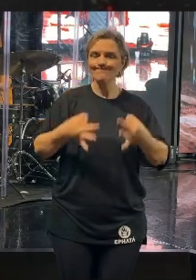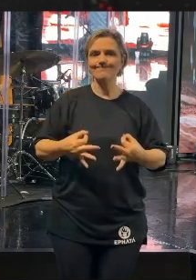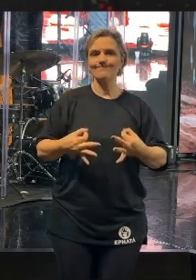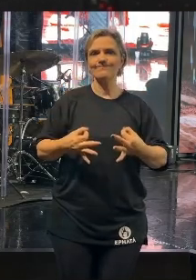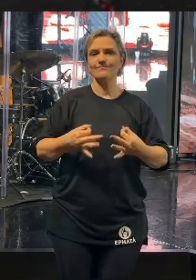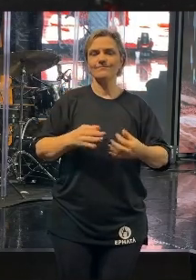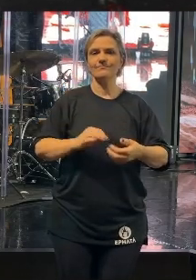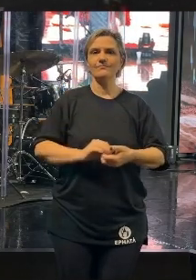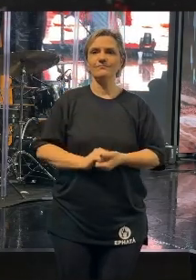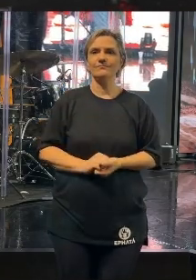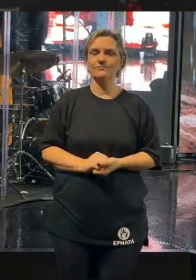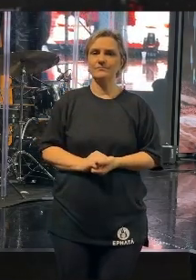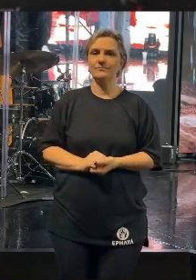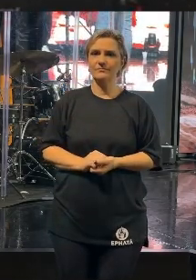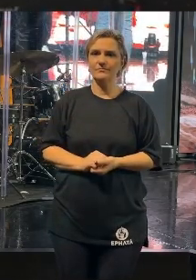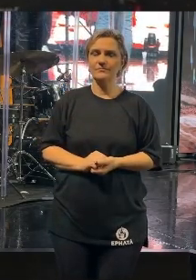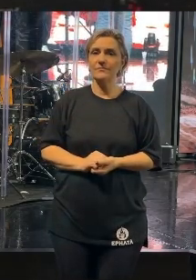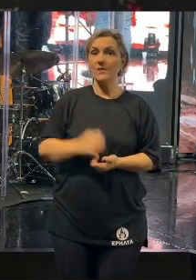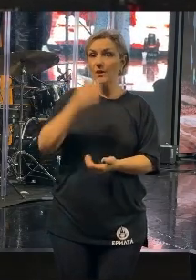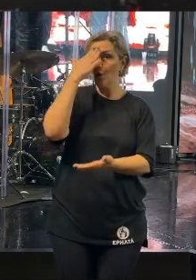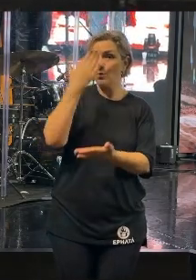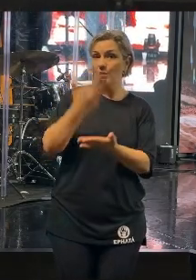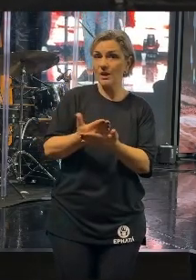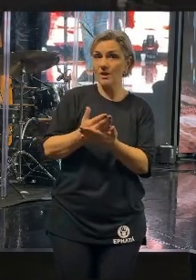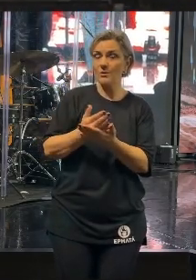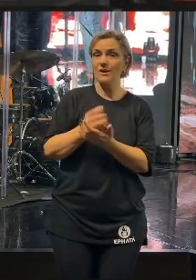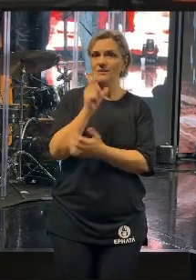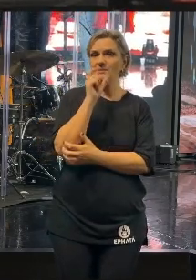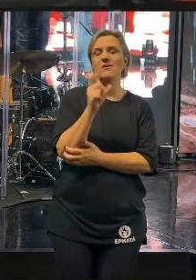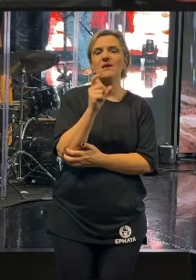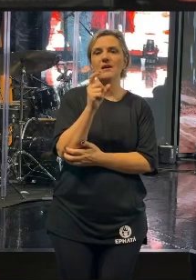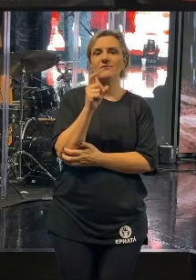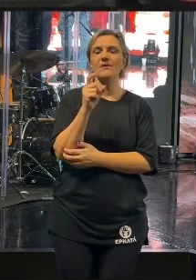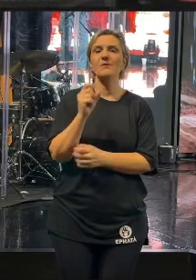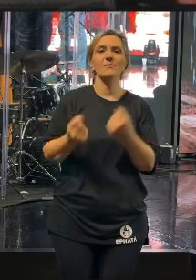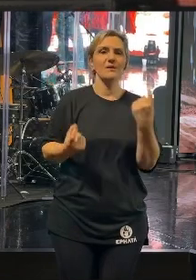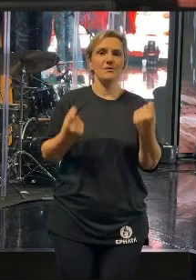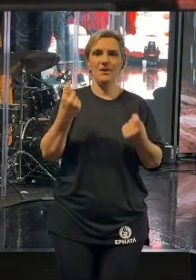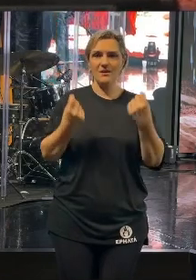certo. Eu creio que essa palavra é para alguém.